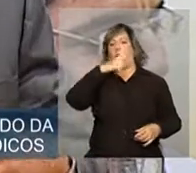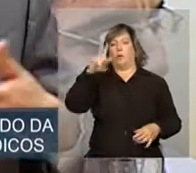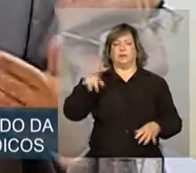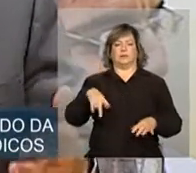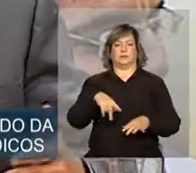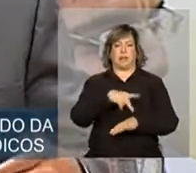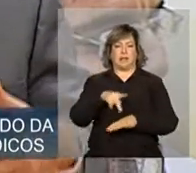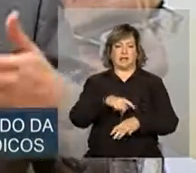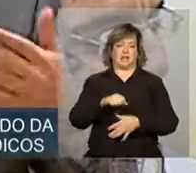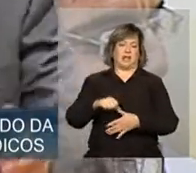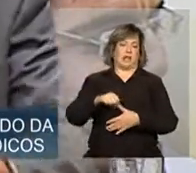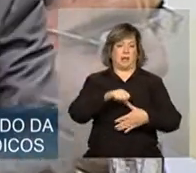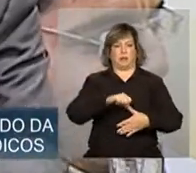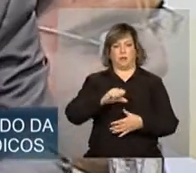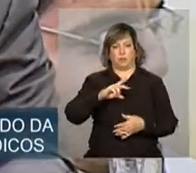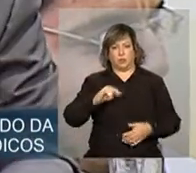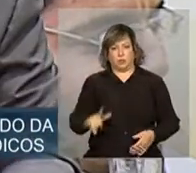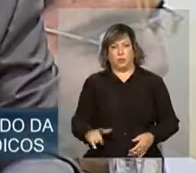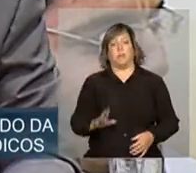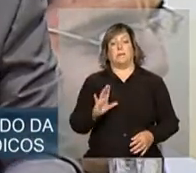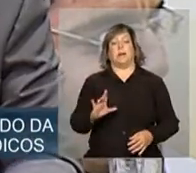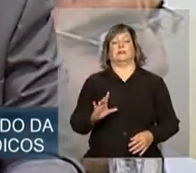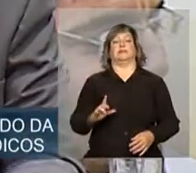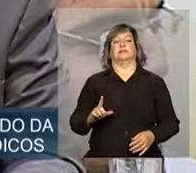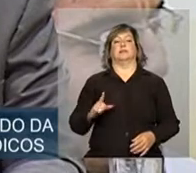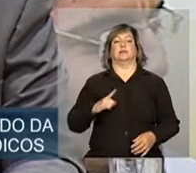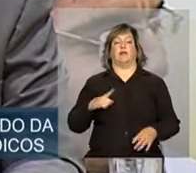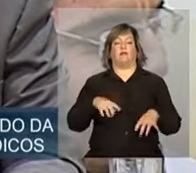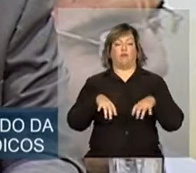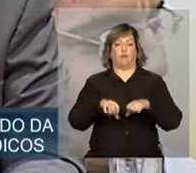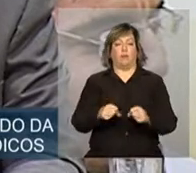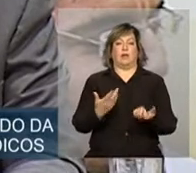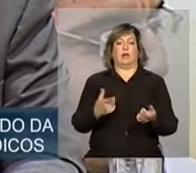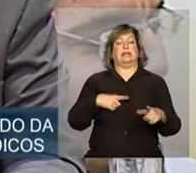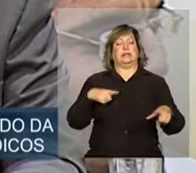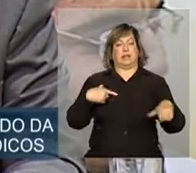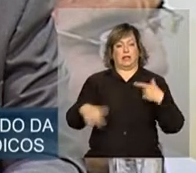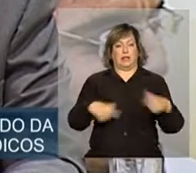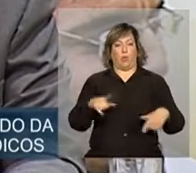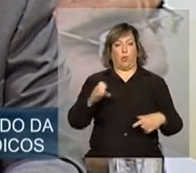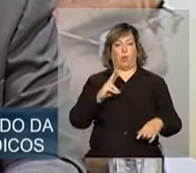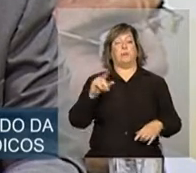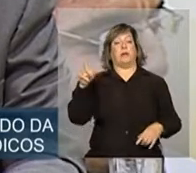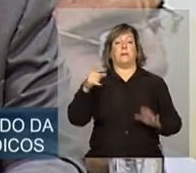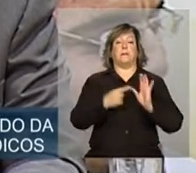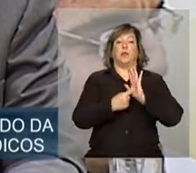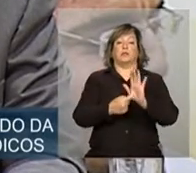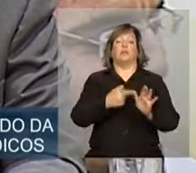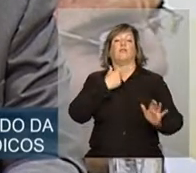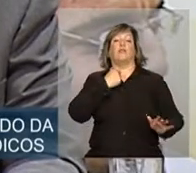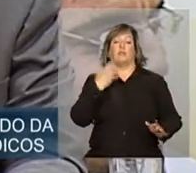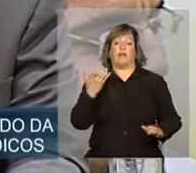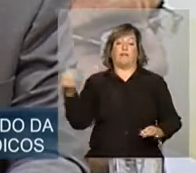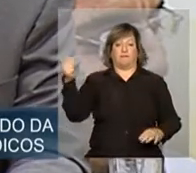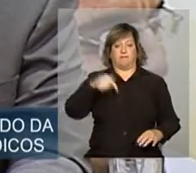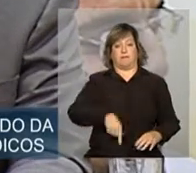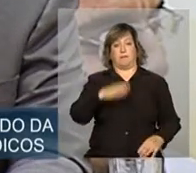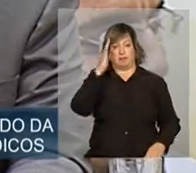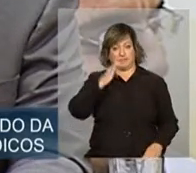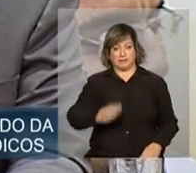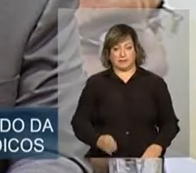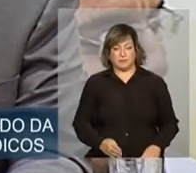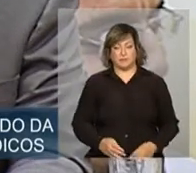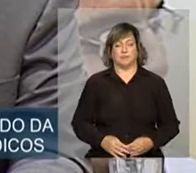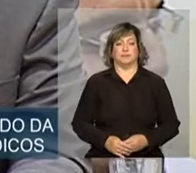de outros países que fazem informação em Cuba que atua em Cuba e que manifestaram interesse vir para o Brasil vocês sabem